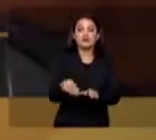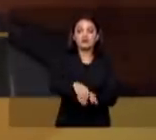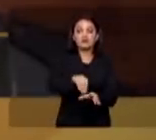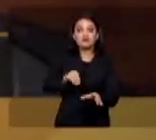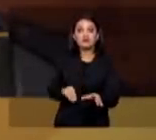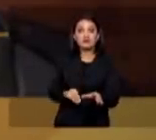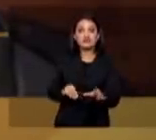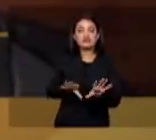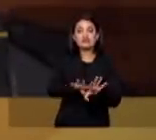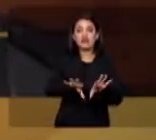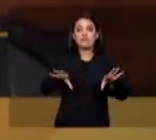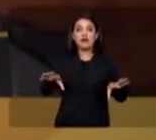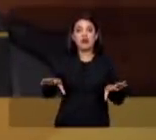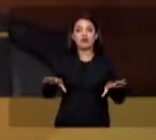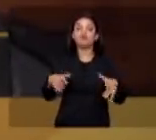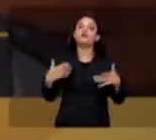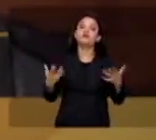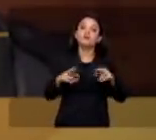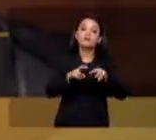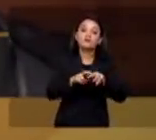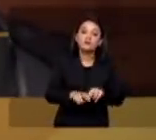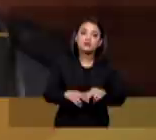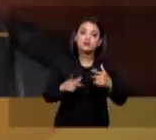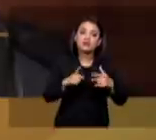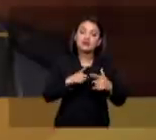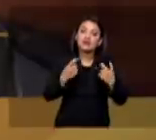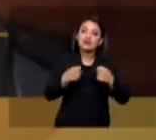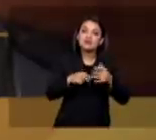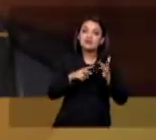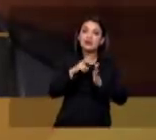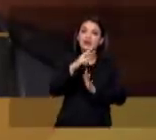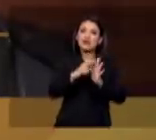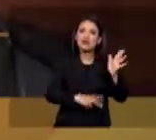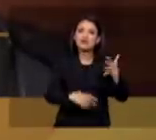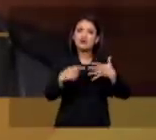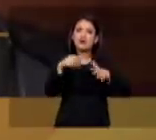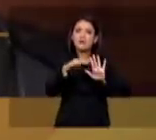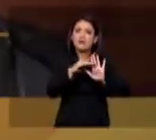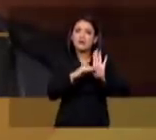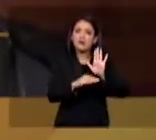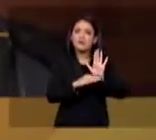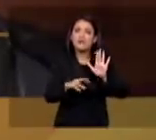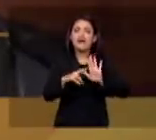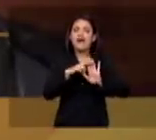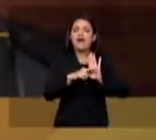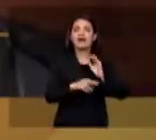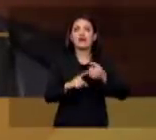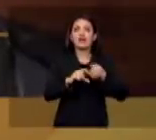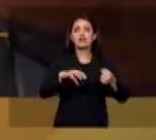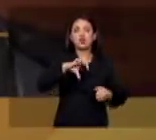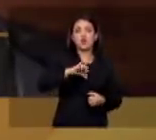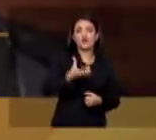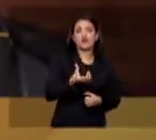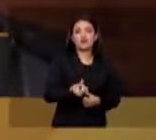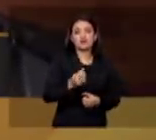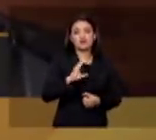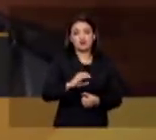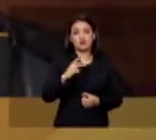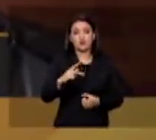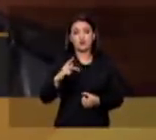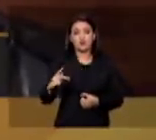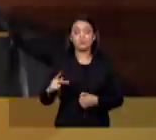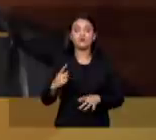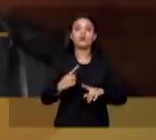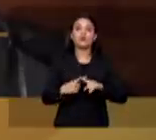nesse cenário que deve ser lida aquela ordem de precedência prevista no artigo 96 do Código de Processo Penal,